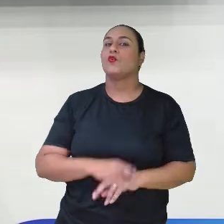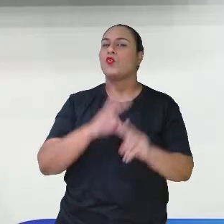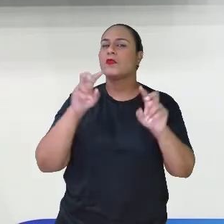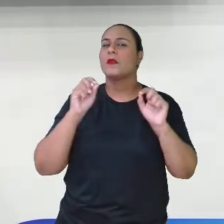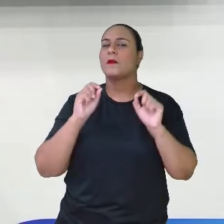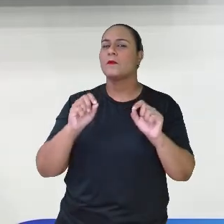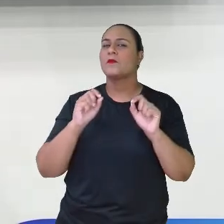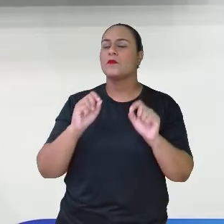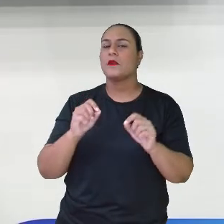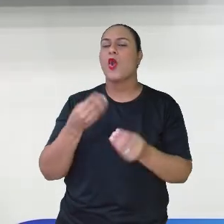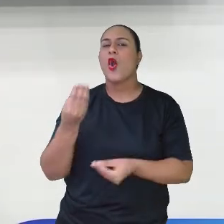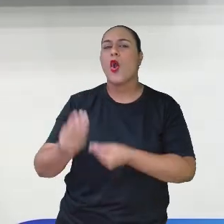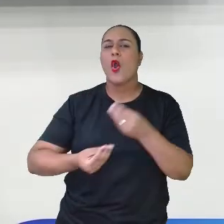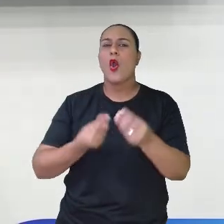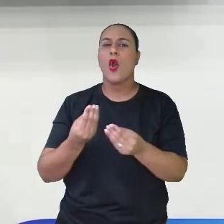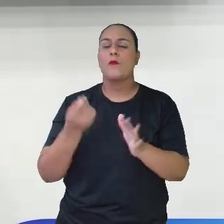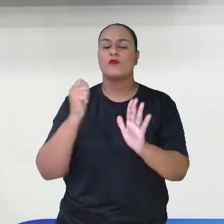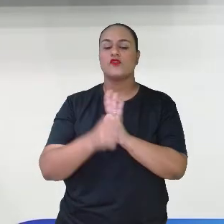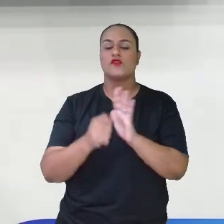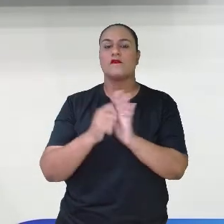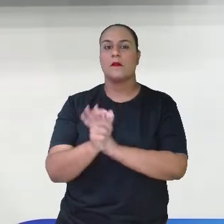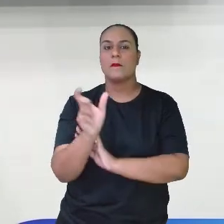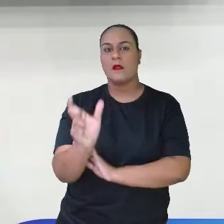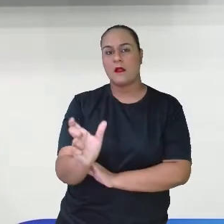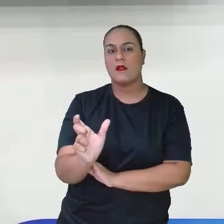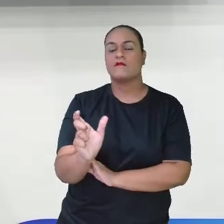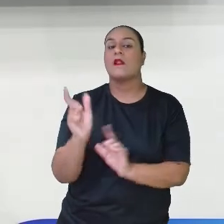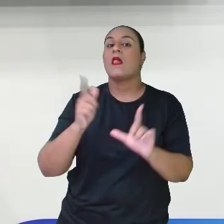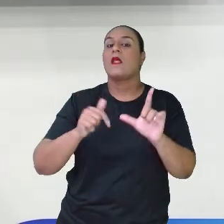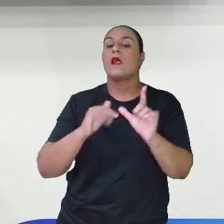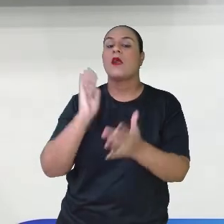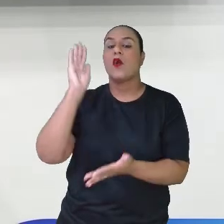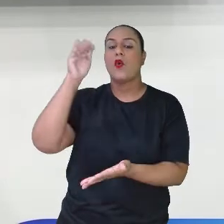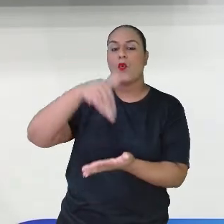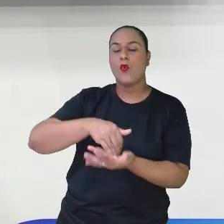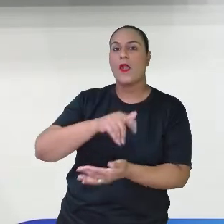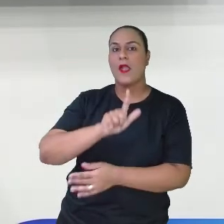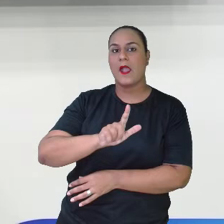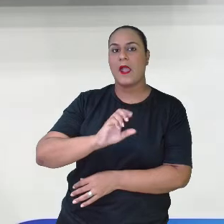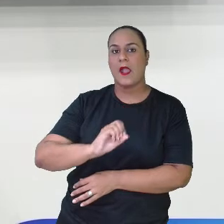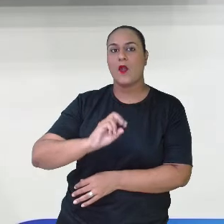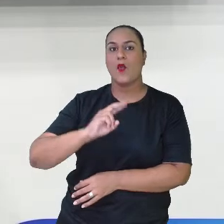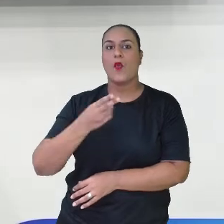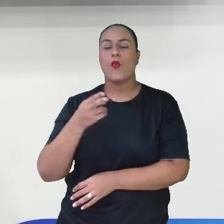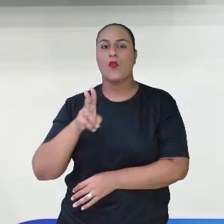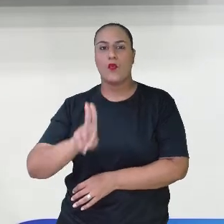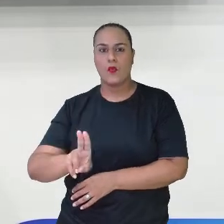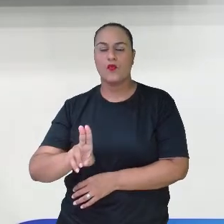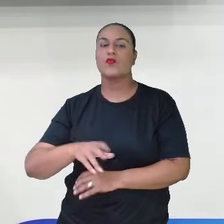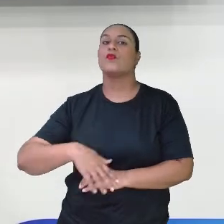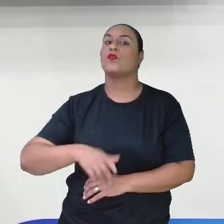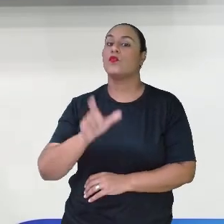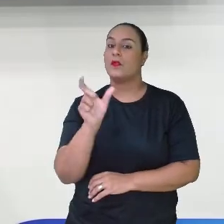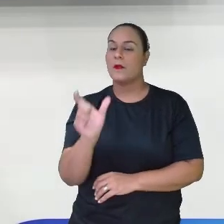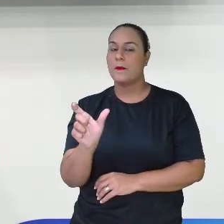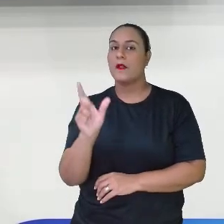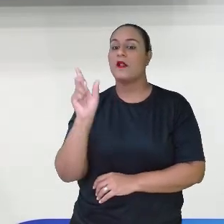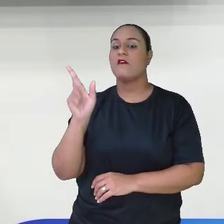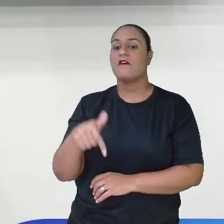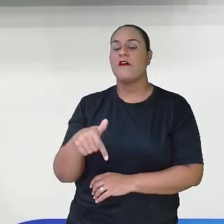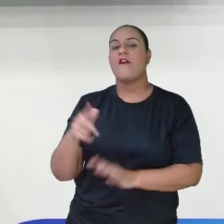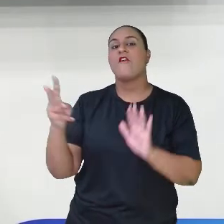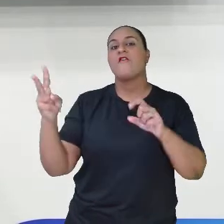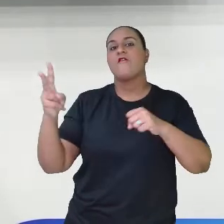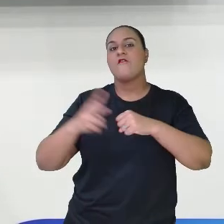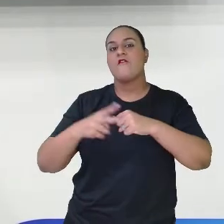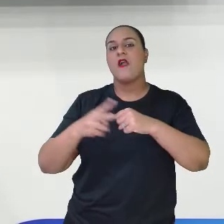tema é o emprego do L ou do U, mas é quando a palavra for um verbo. Se a palavra